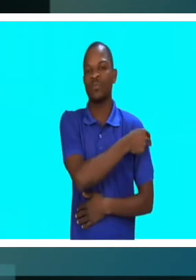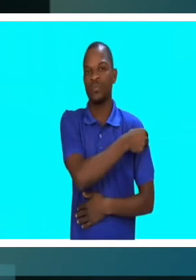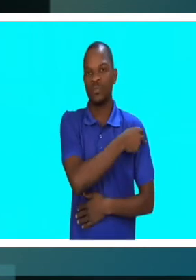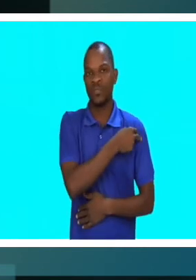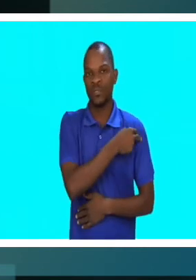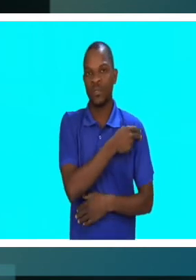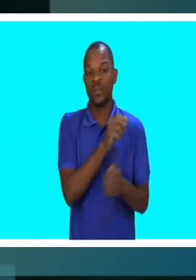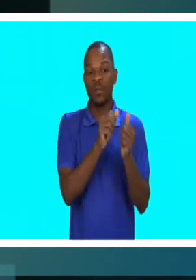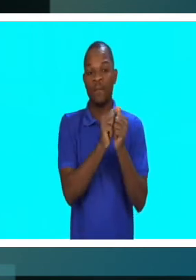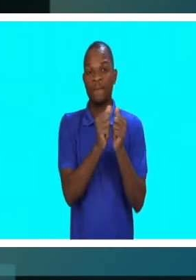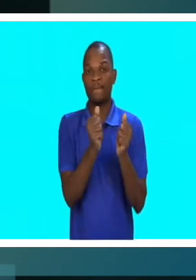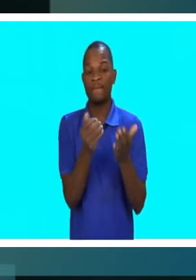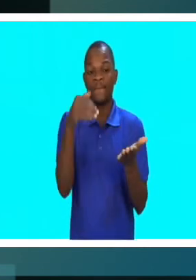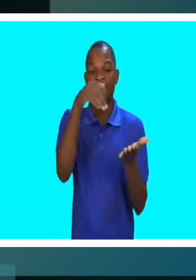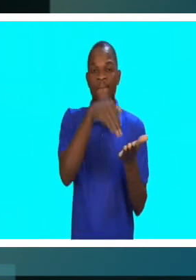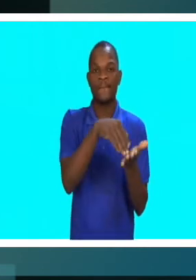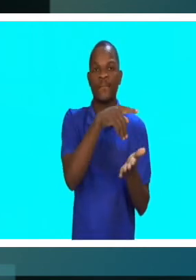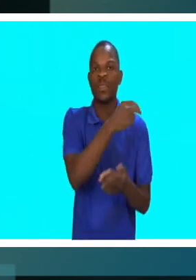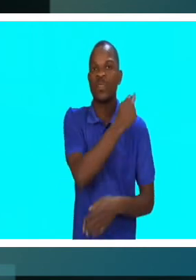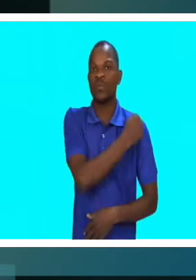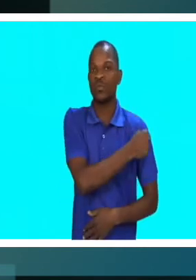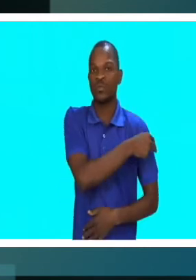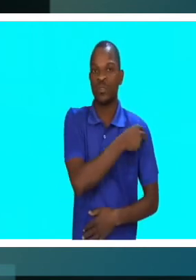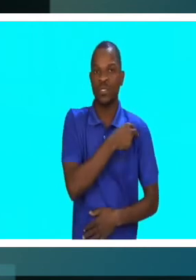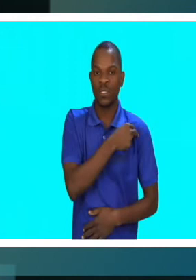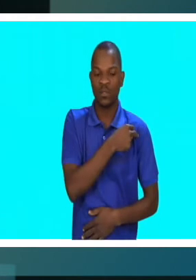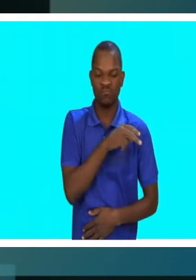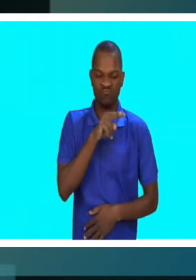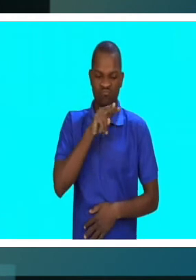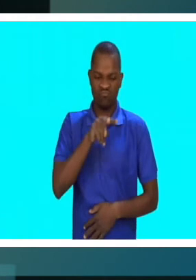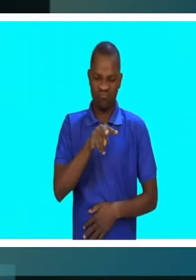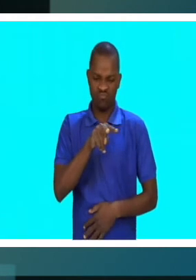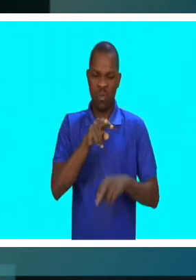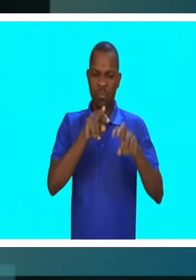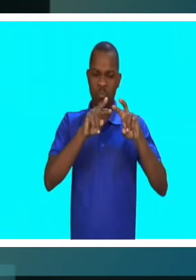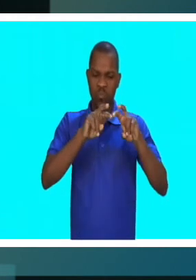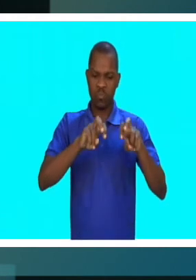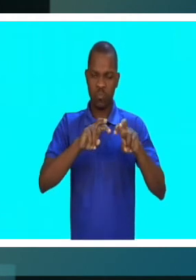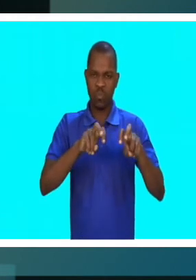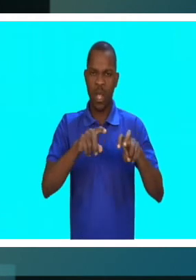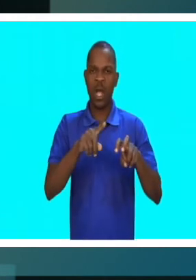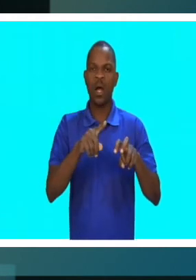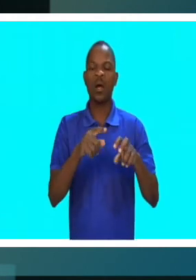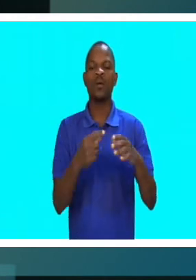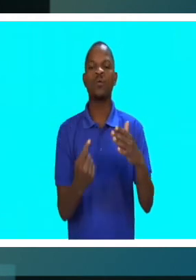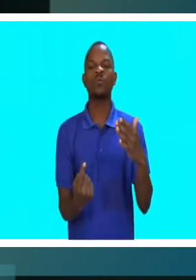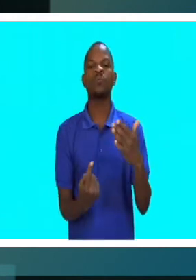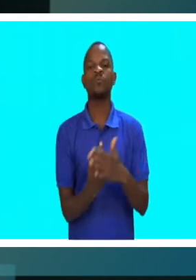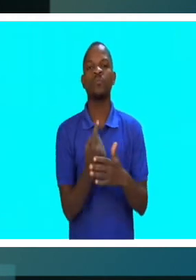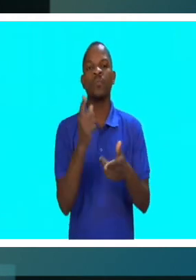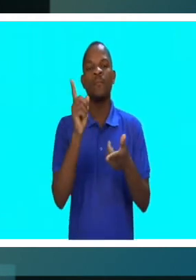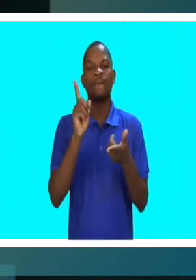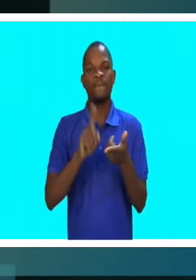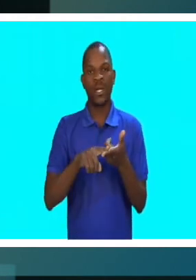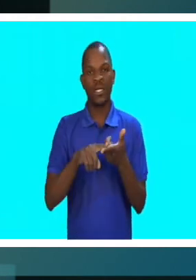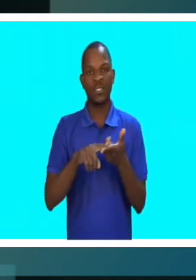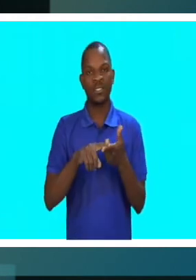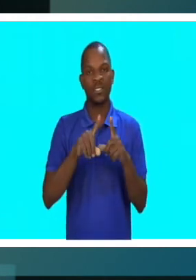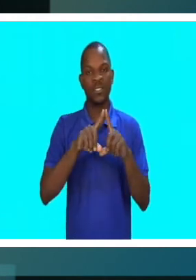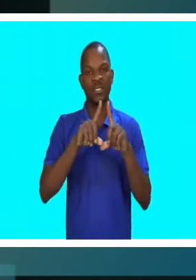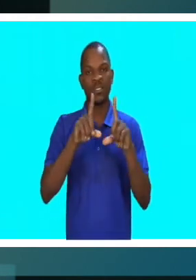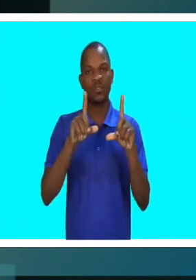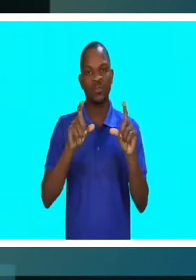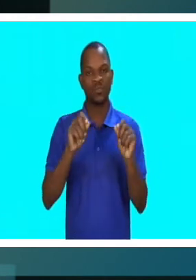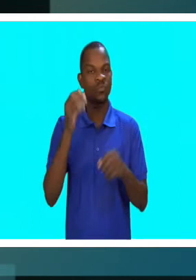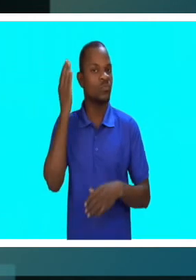Acompanhamos de novo para o hospital. Chegando ao hospital, viram que a miúda estava de